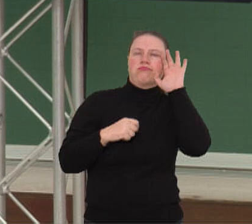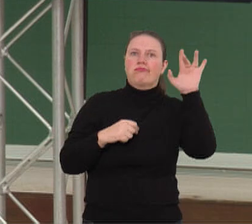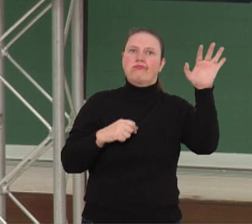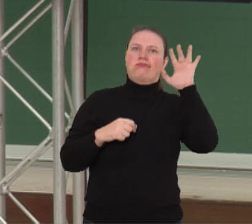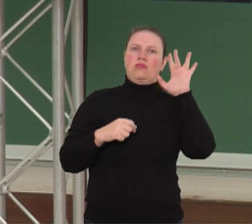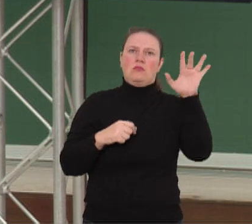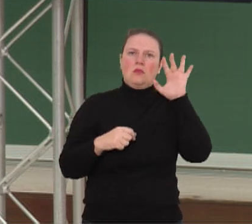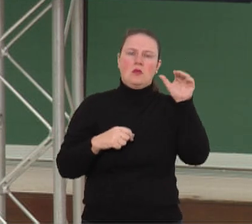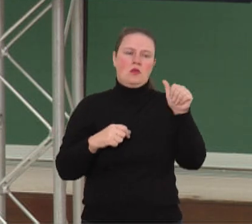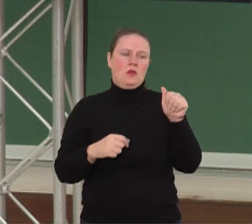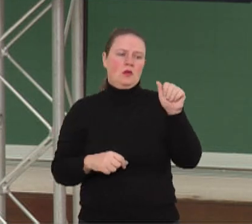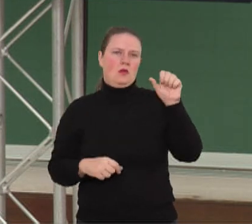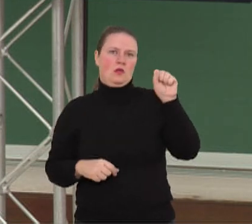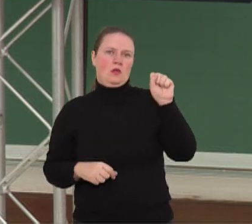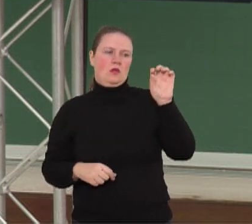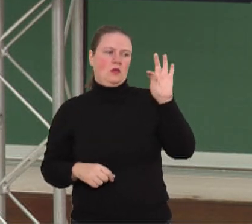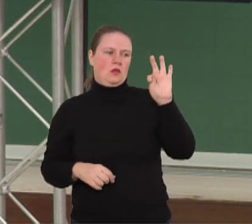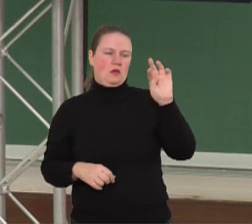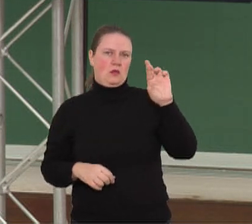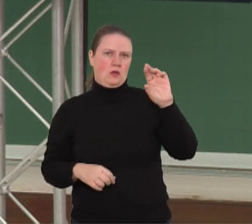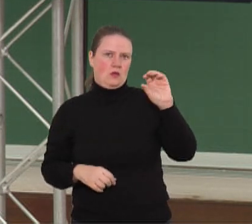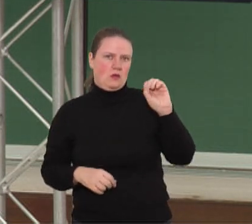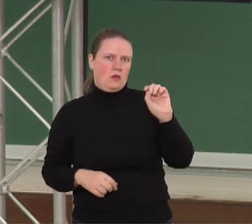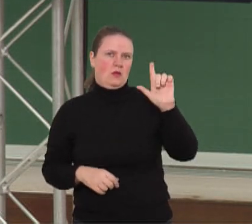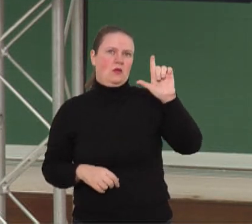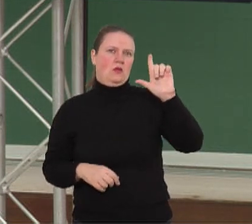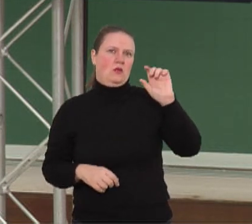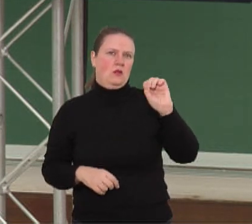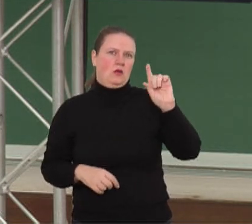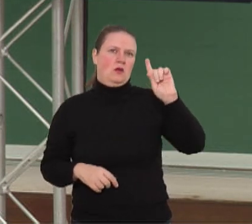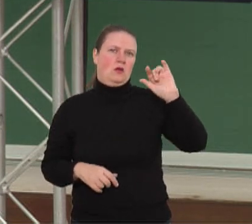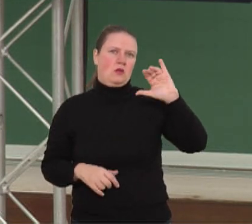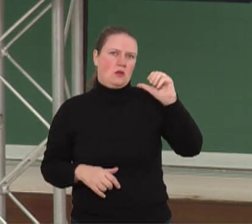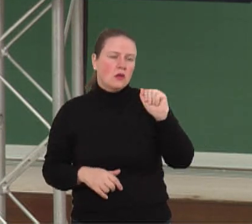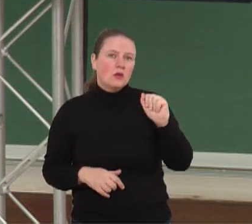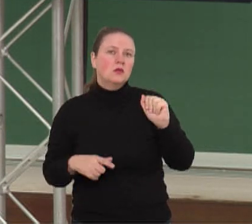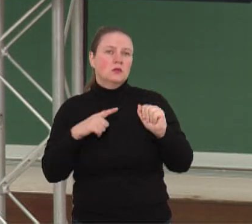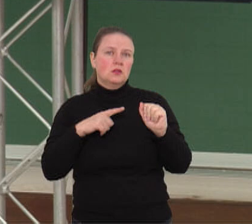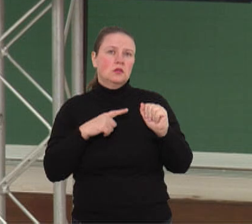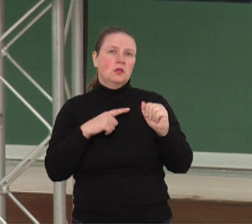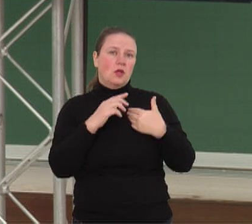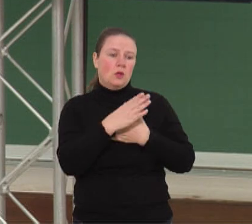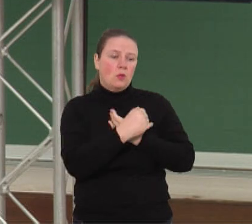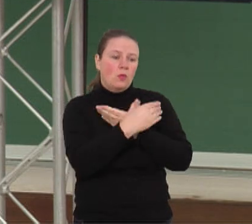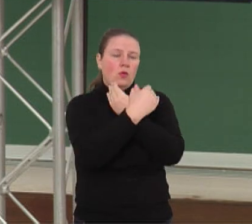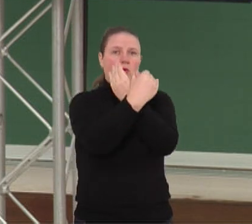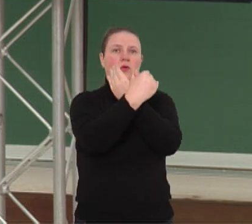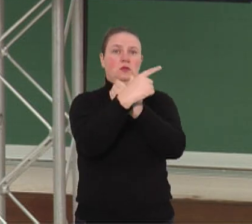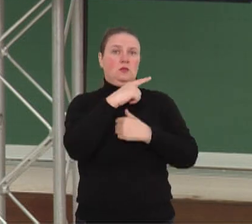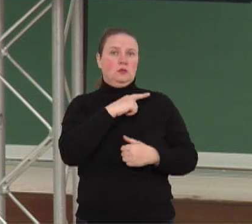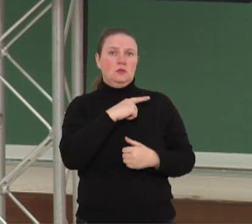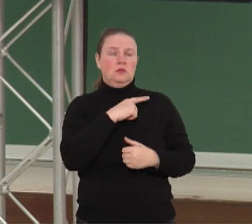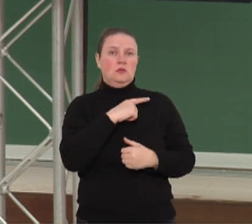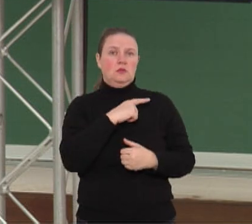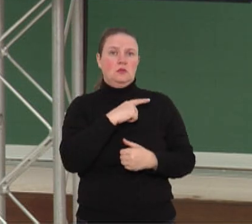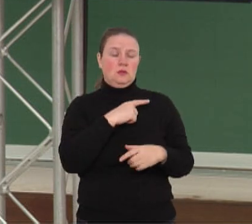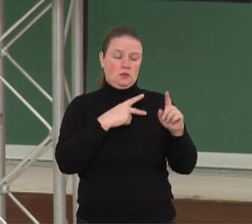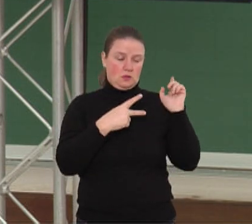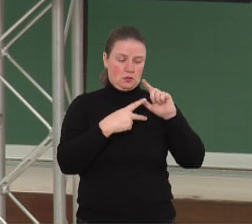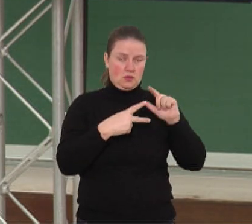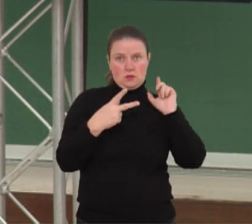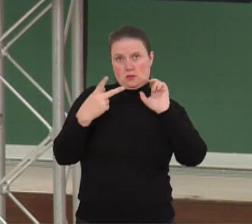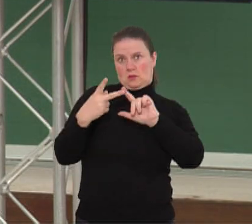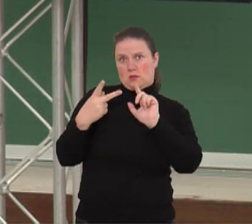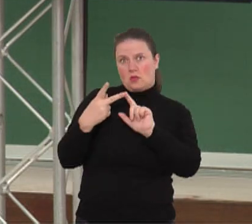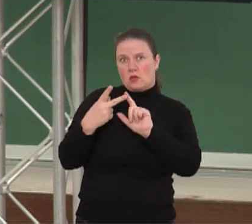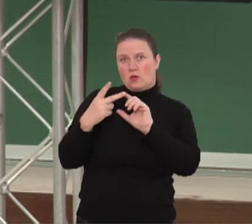essa... Nossa, o que a borboleta faz nas pessoas nessa época, né? Como essa constelação explica o comportamento das pessoas nesse período. E